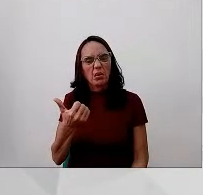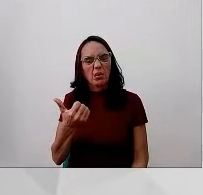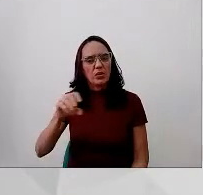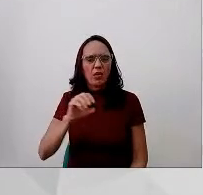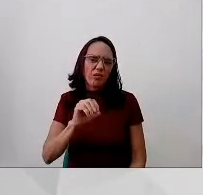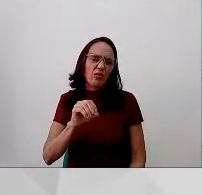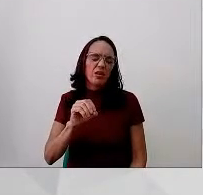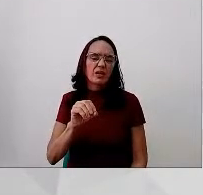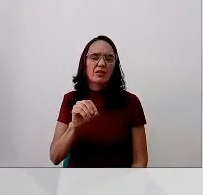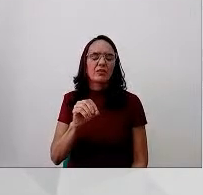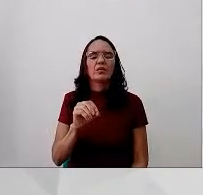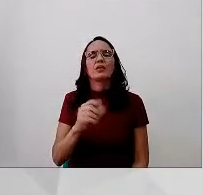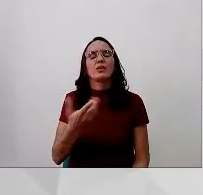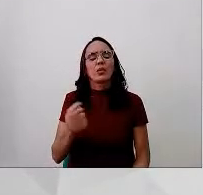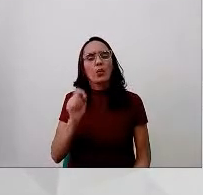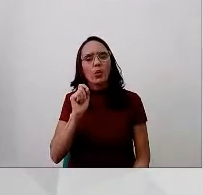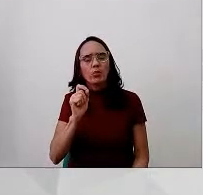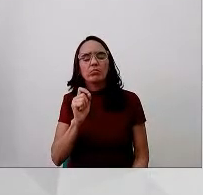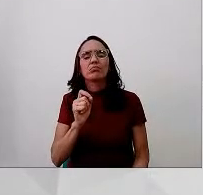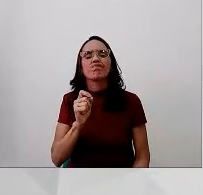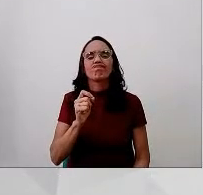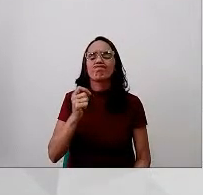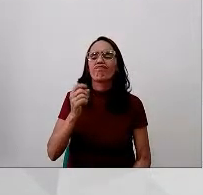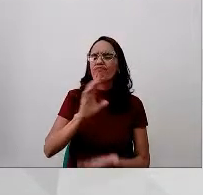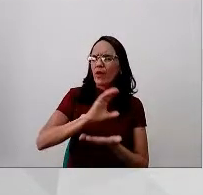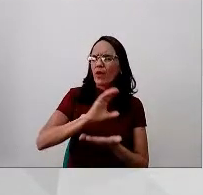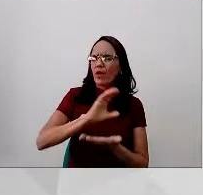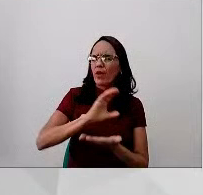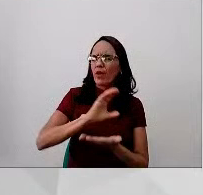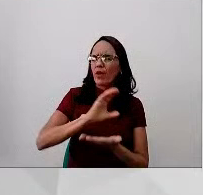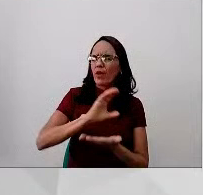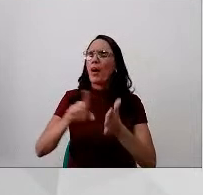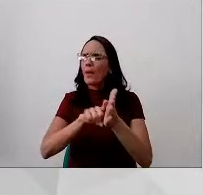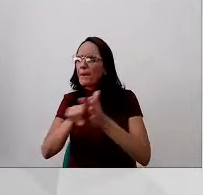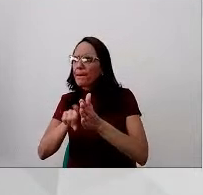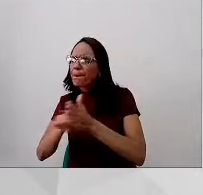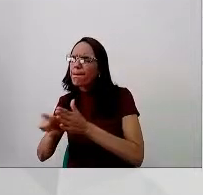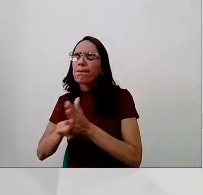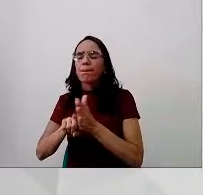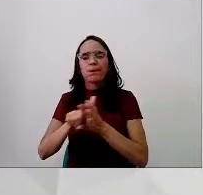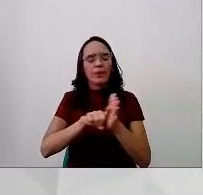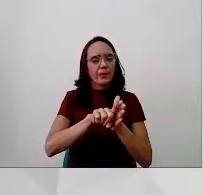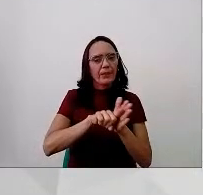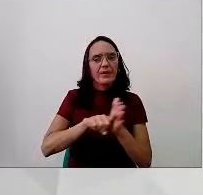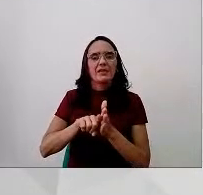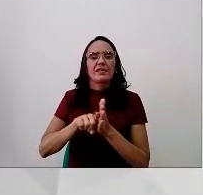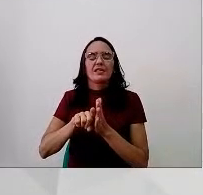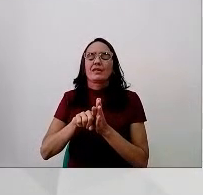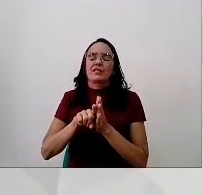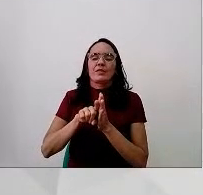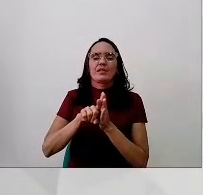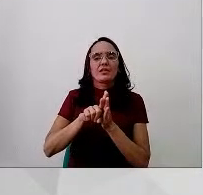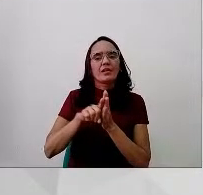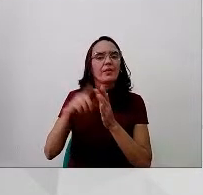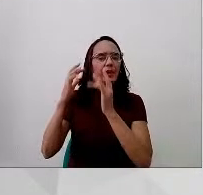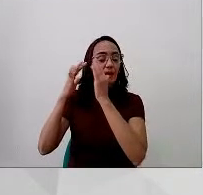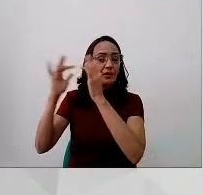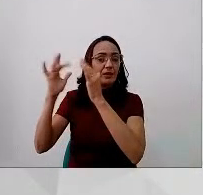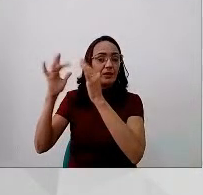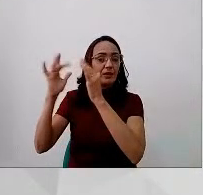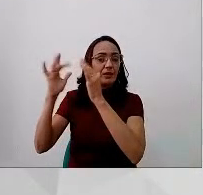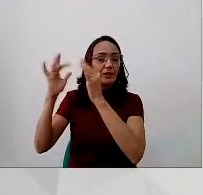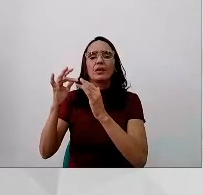investimento, pesquisa na área de redes neurais artificiais, com inúmeros modelos, etc, etc. E